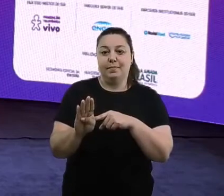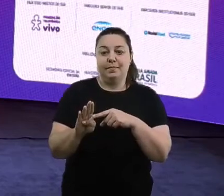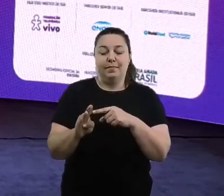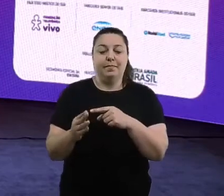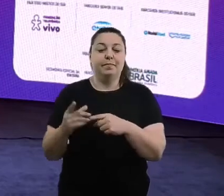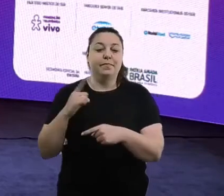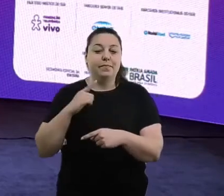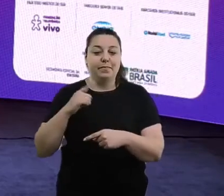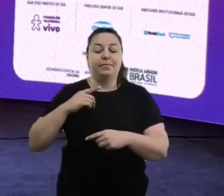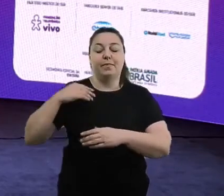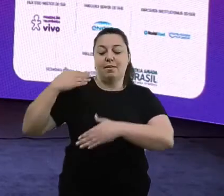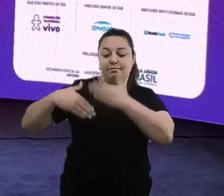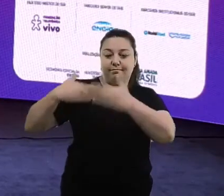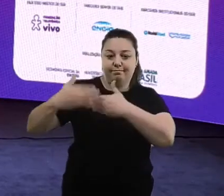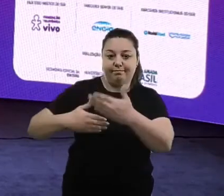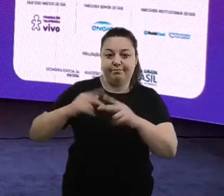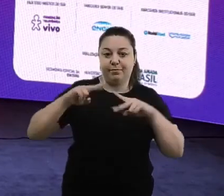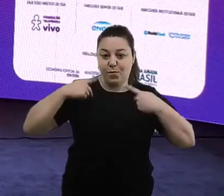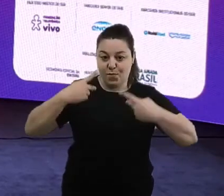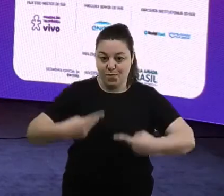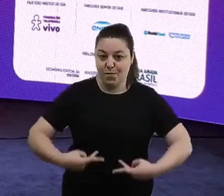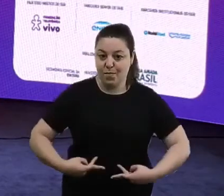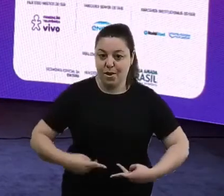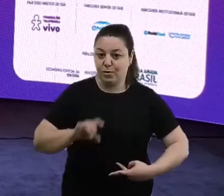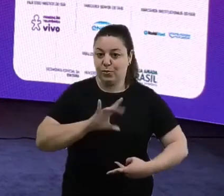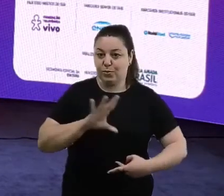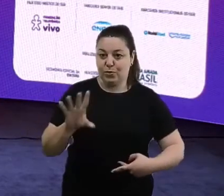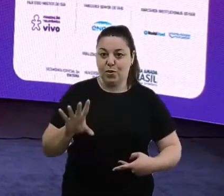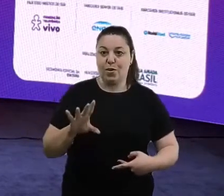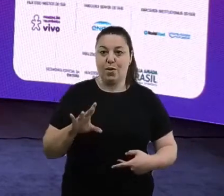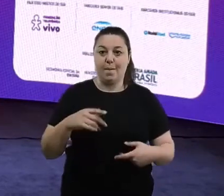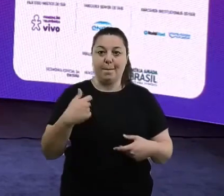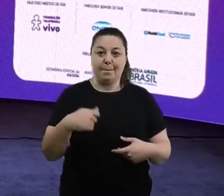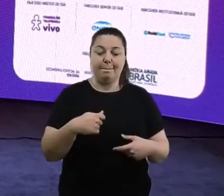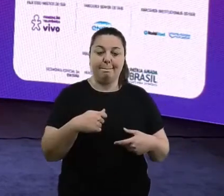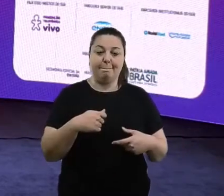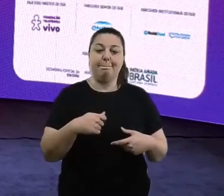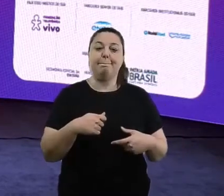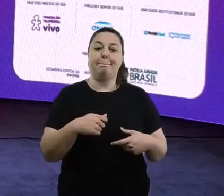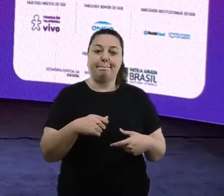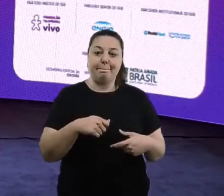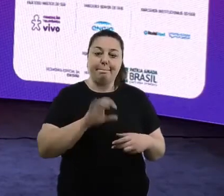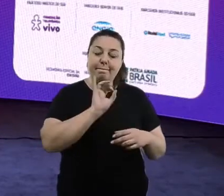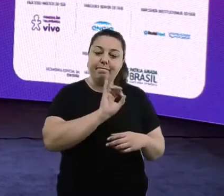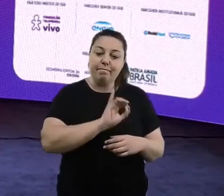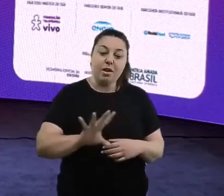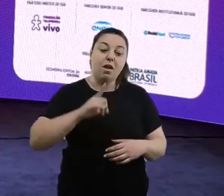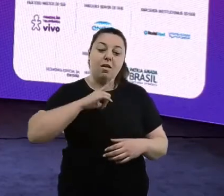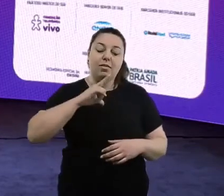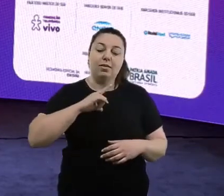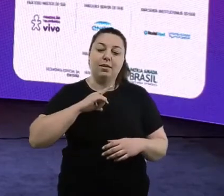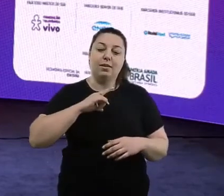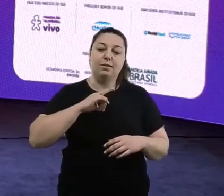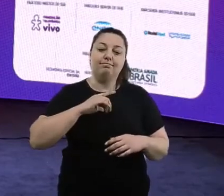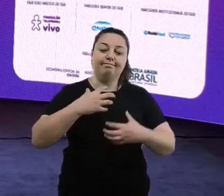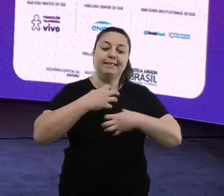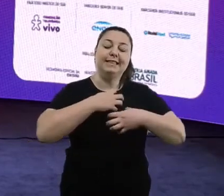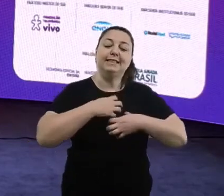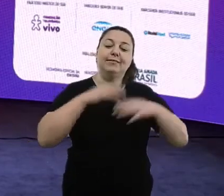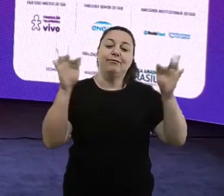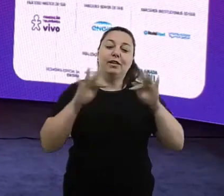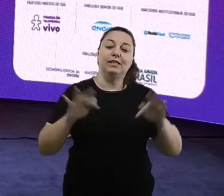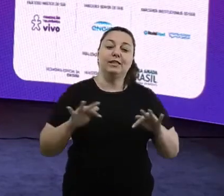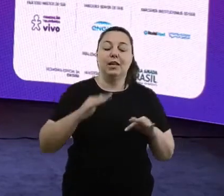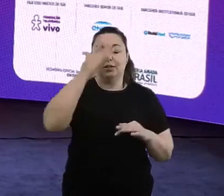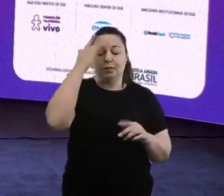Humano ele não é só baseado no resultado econômico de um país, mas também em outros indicadores de felicidade da população. Então a gente